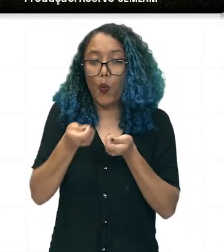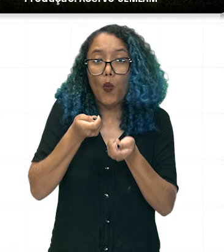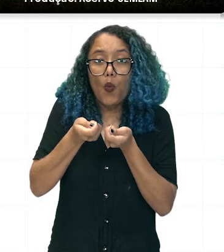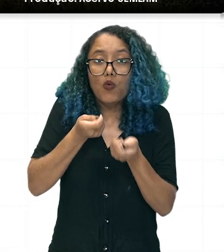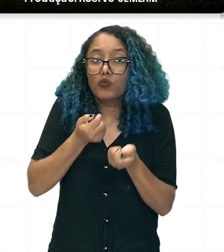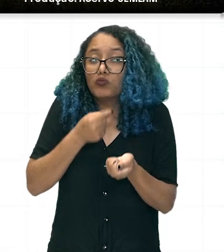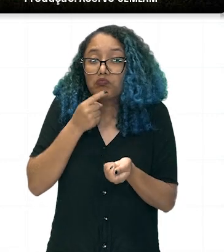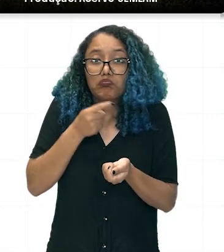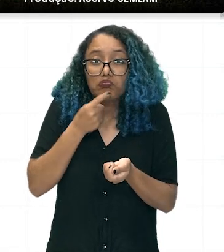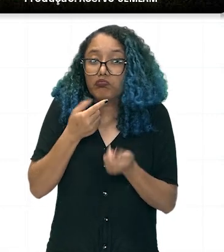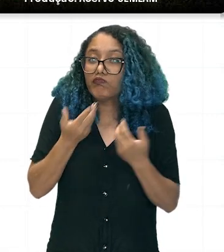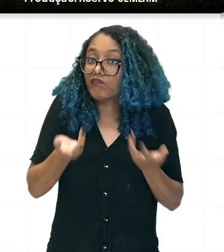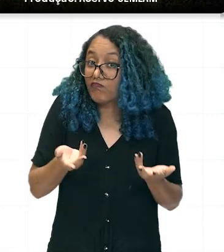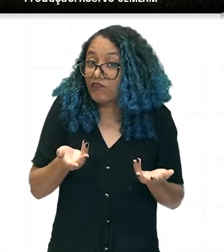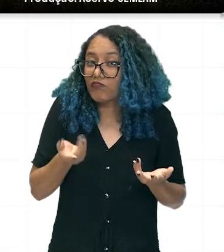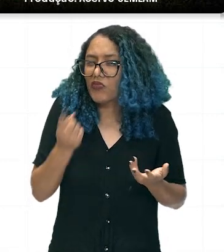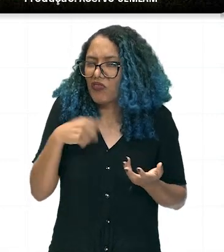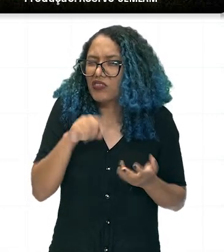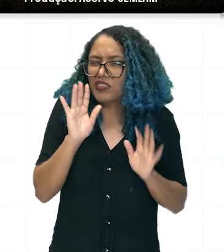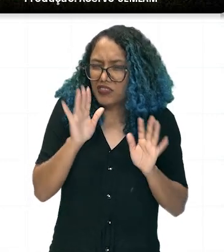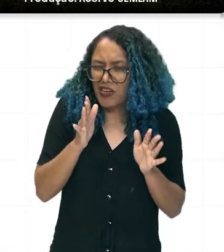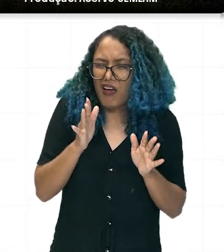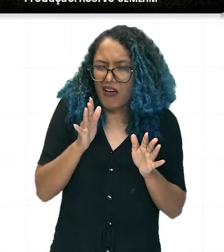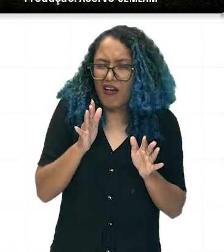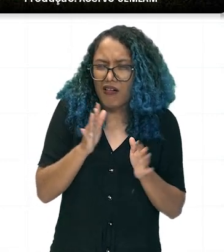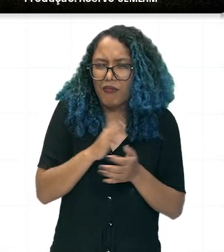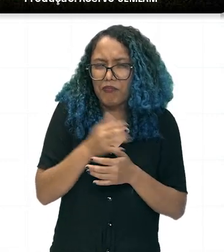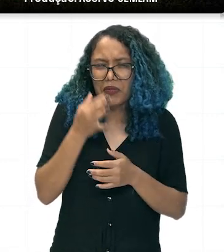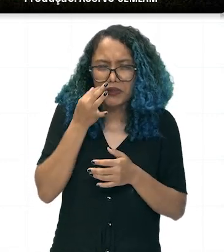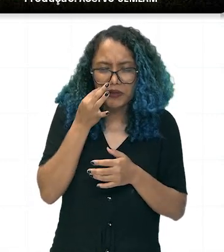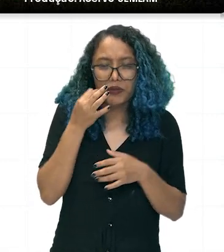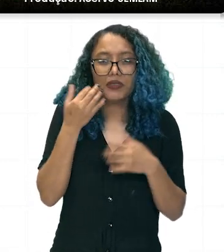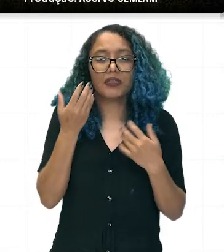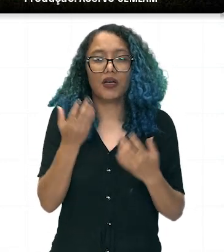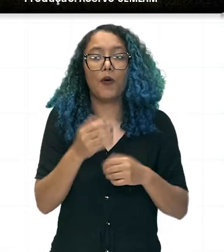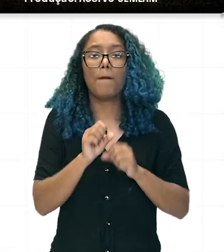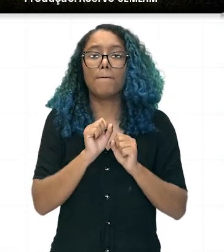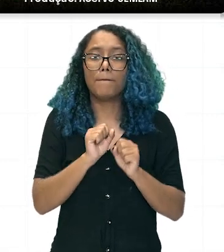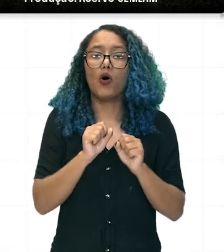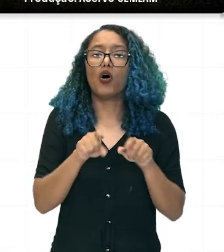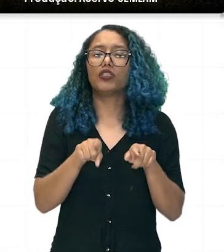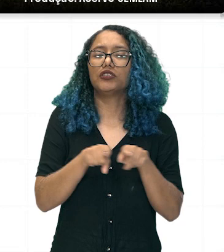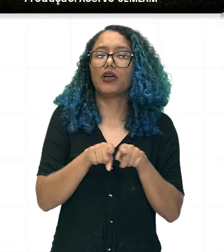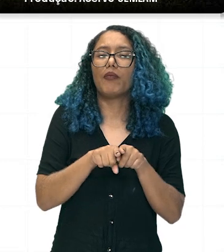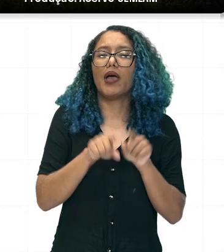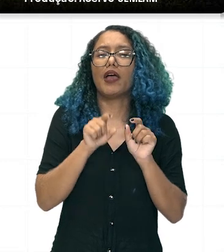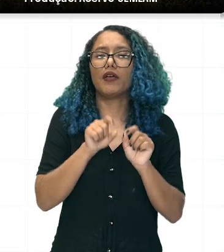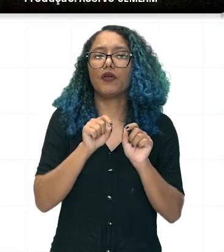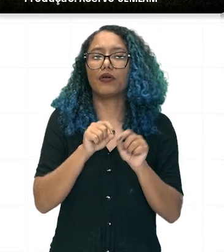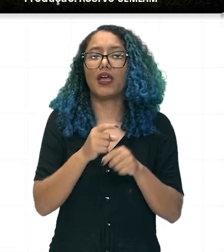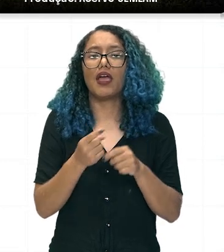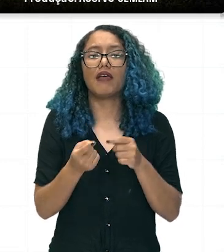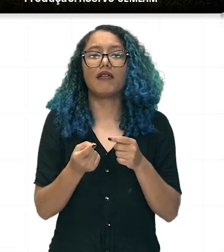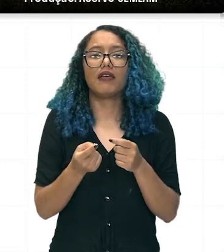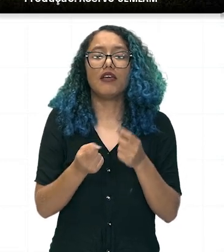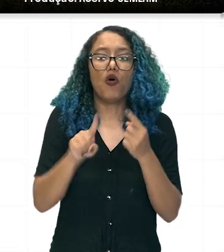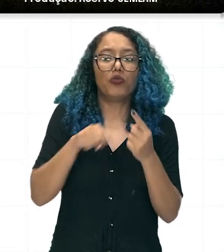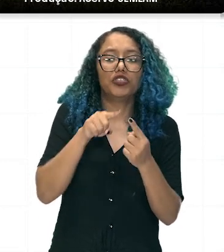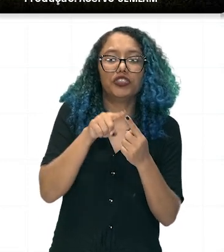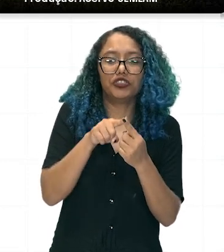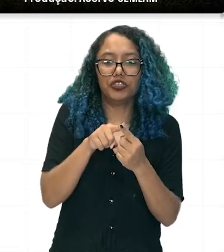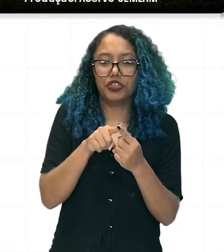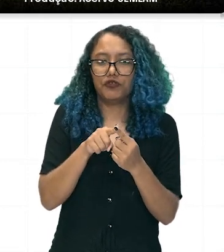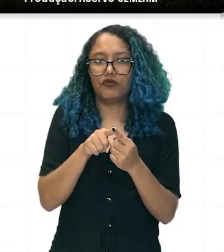roçado? Então, os incêndios florestais, eles podem ser iniciados de maneira acidental.